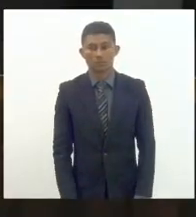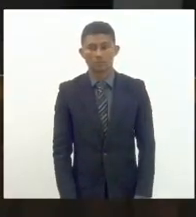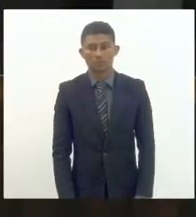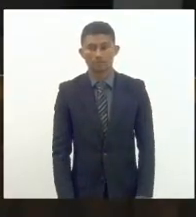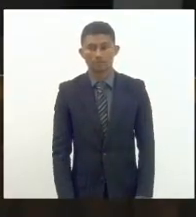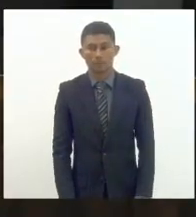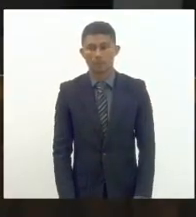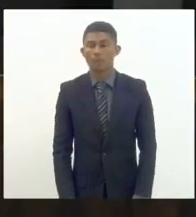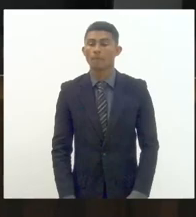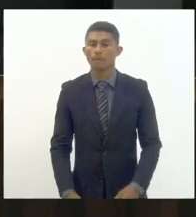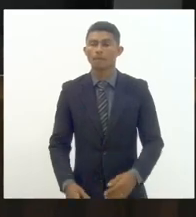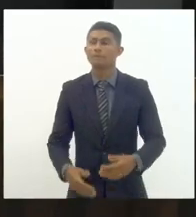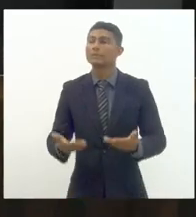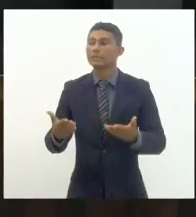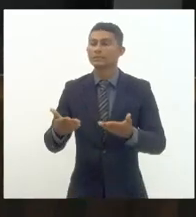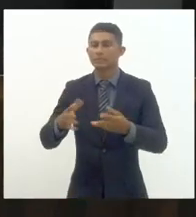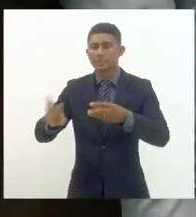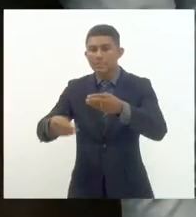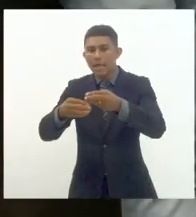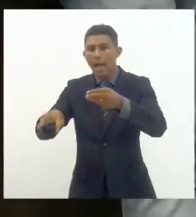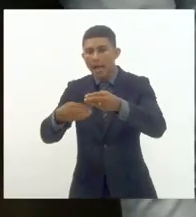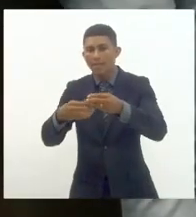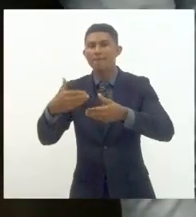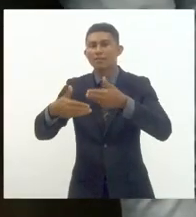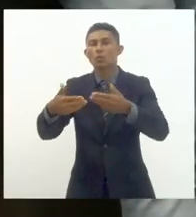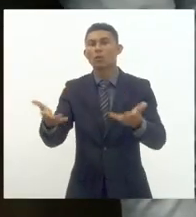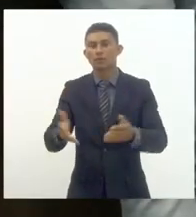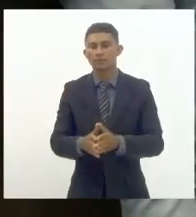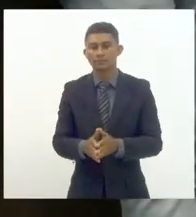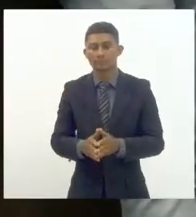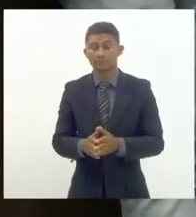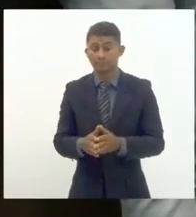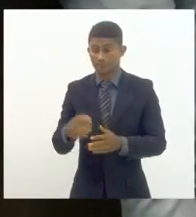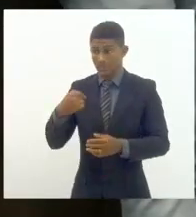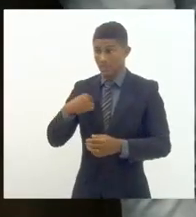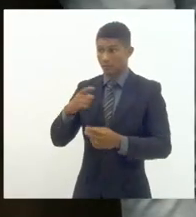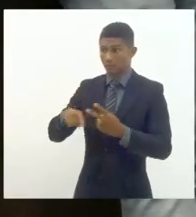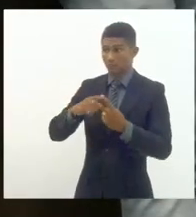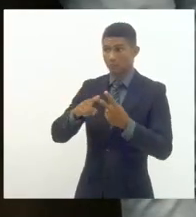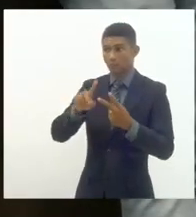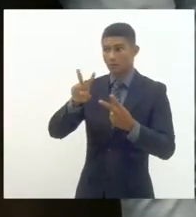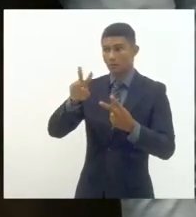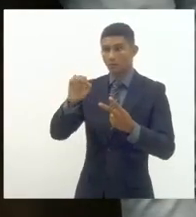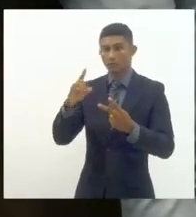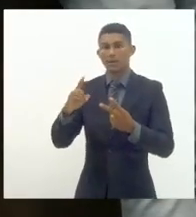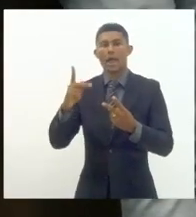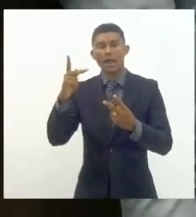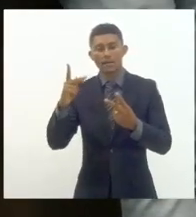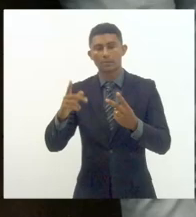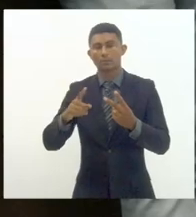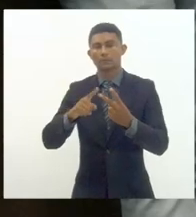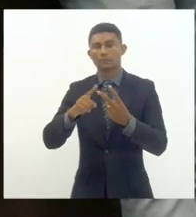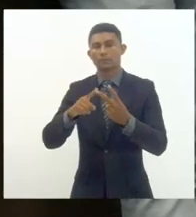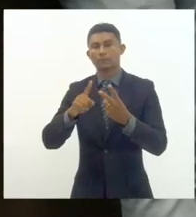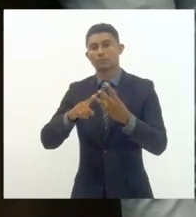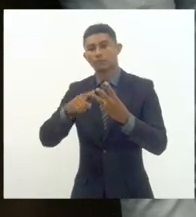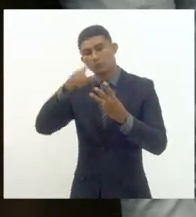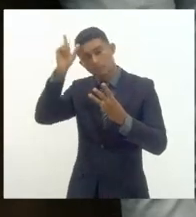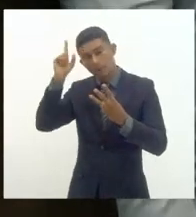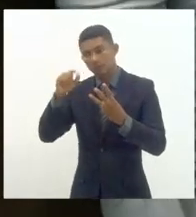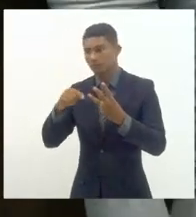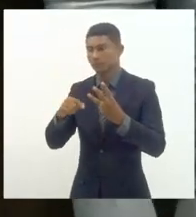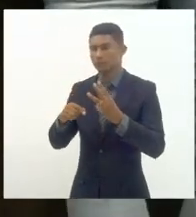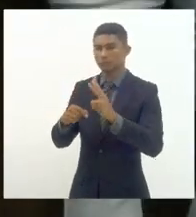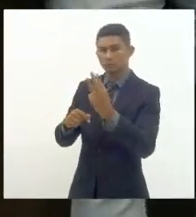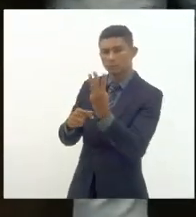O que já avançou em relação aos destaques? Olha, eu cheguei numa composição com o deputado Valdec, também num entendimento aqui com o deputado Luiz Paulo